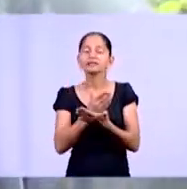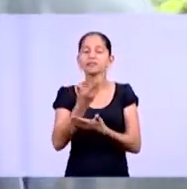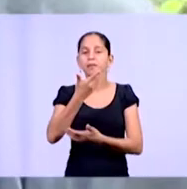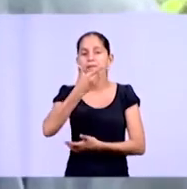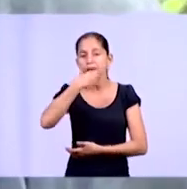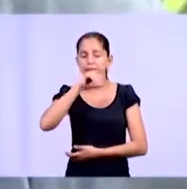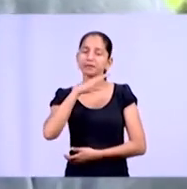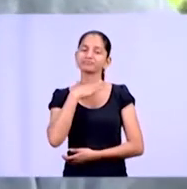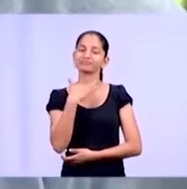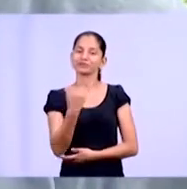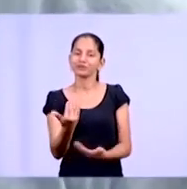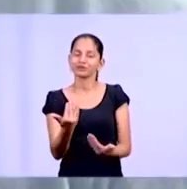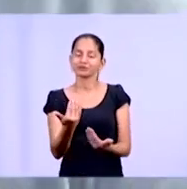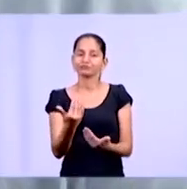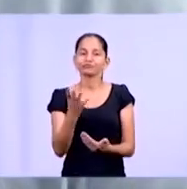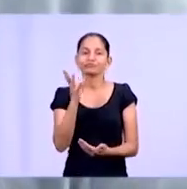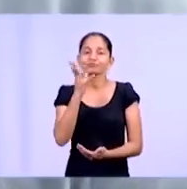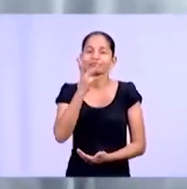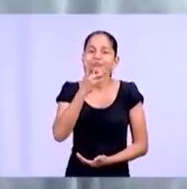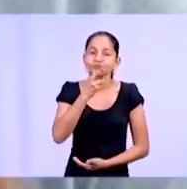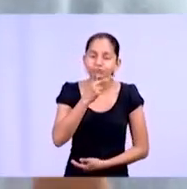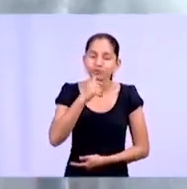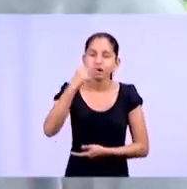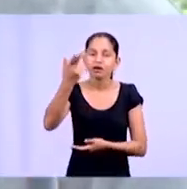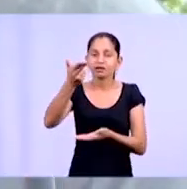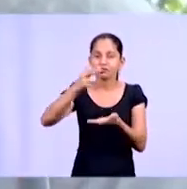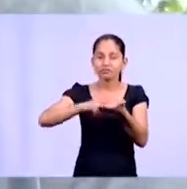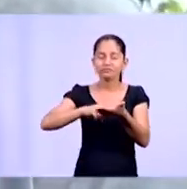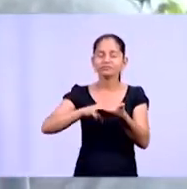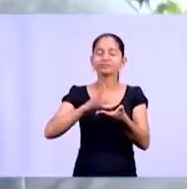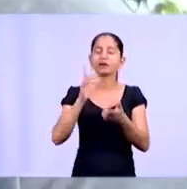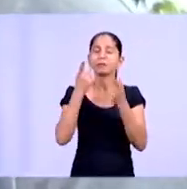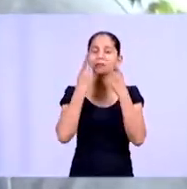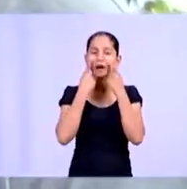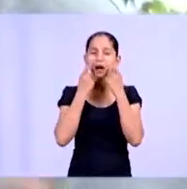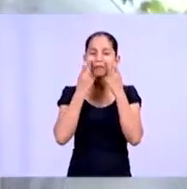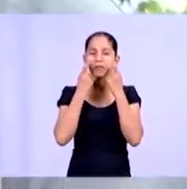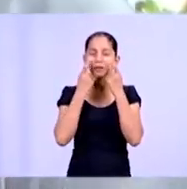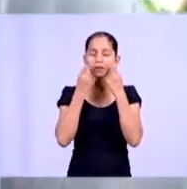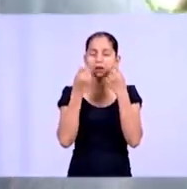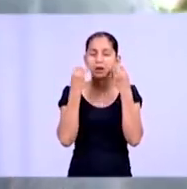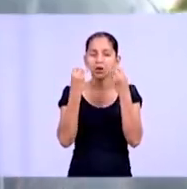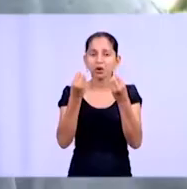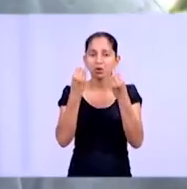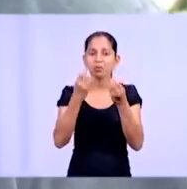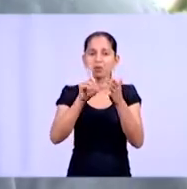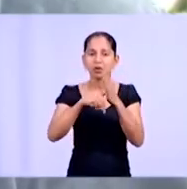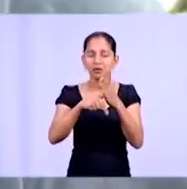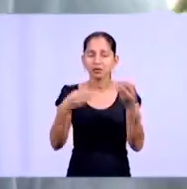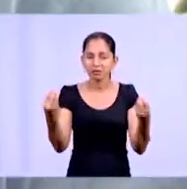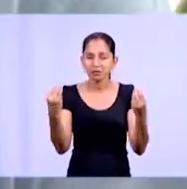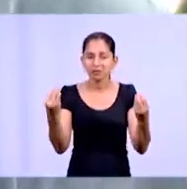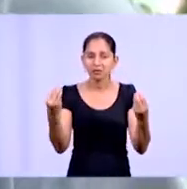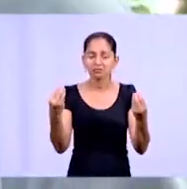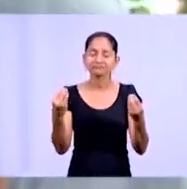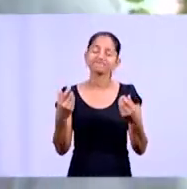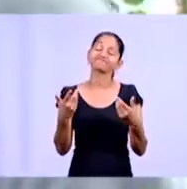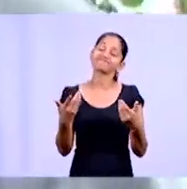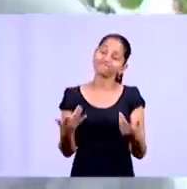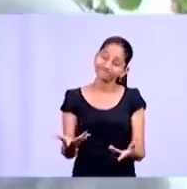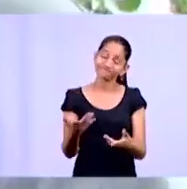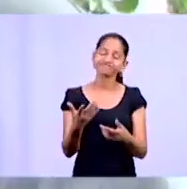tinha morrido. Porque quando a carta chegou aí, eu já chorei atrasado. Então eu falei pra mulher, pô, chorei atrasado. Não teve como chorar na época